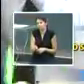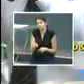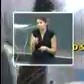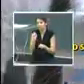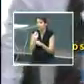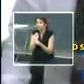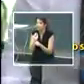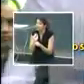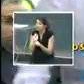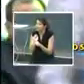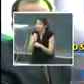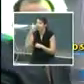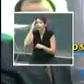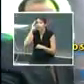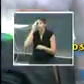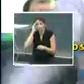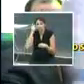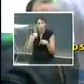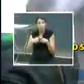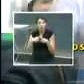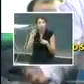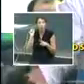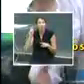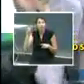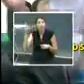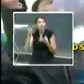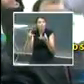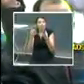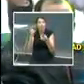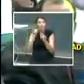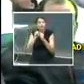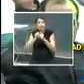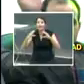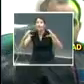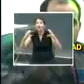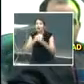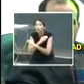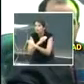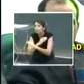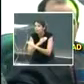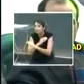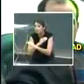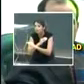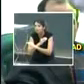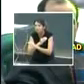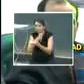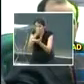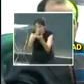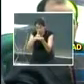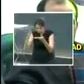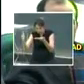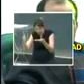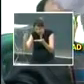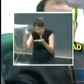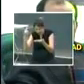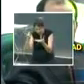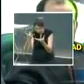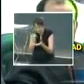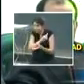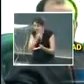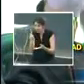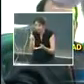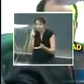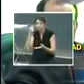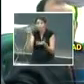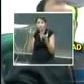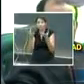Entenda que o que Deus quer realizar é por completo, é inteiro, não é pela metade. Então eu quero te dizer, mesmo na tristeza, mesmo no